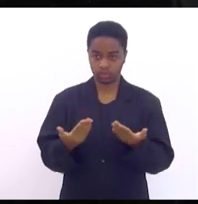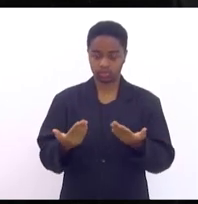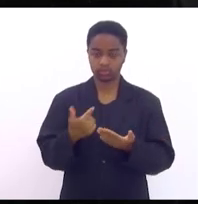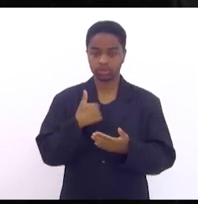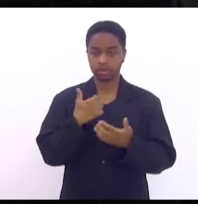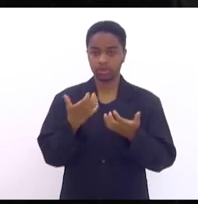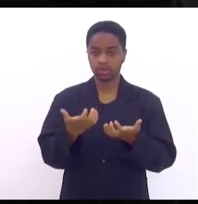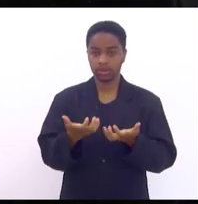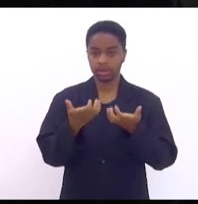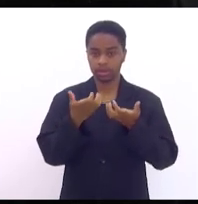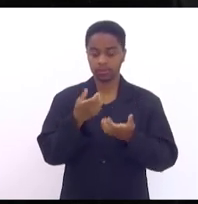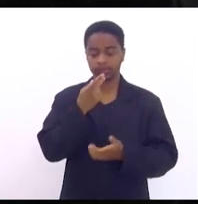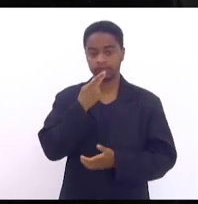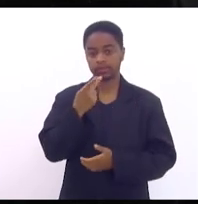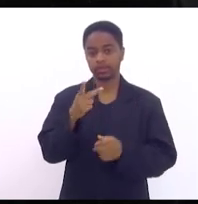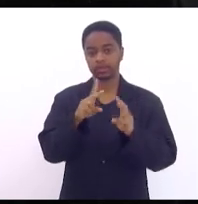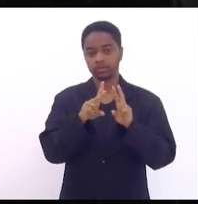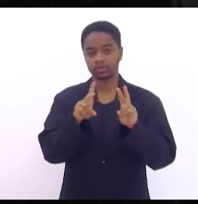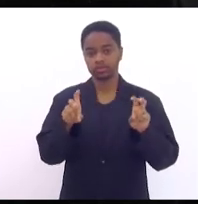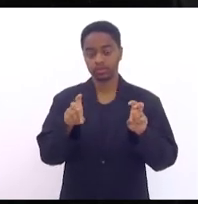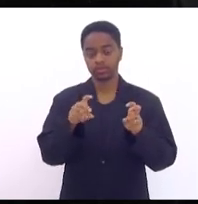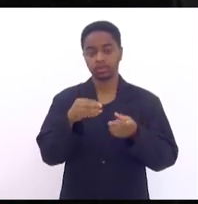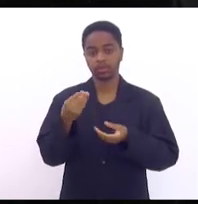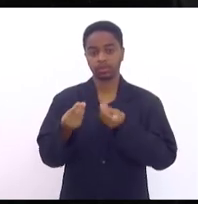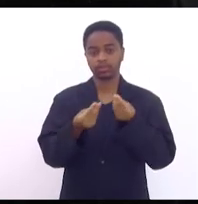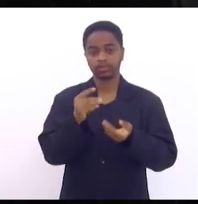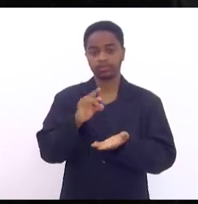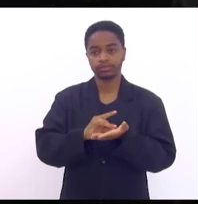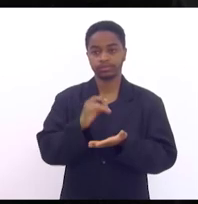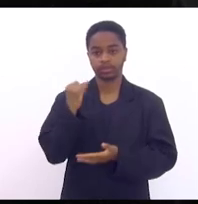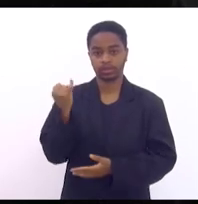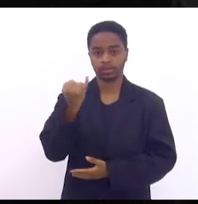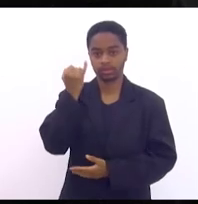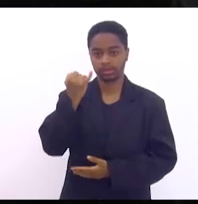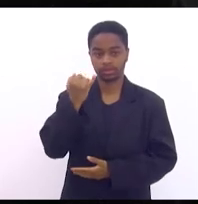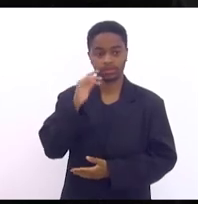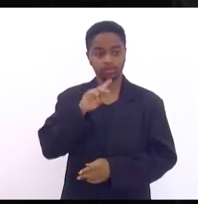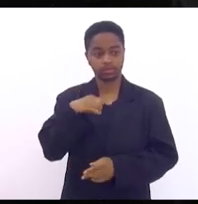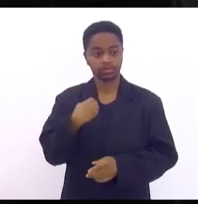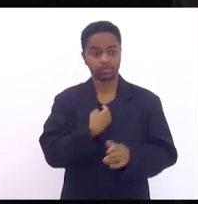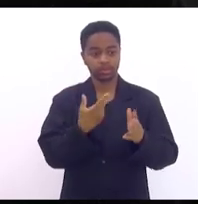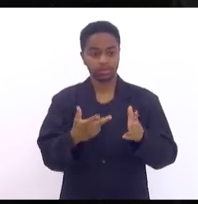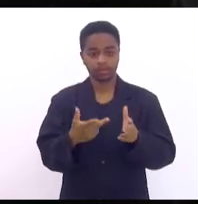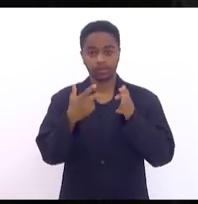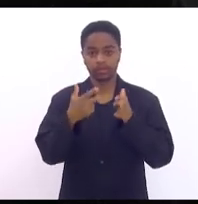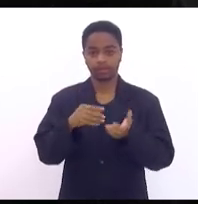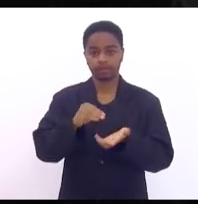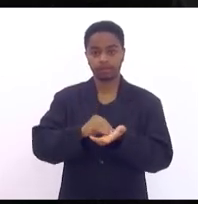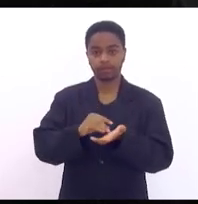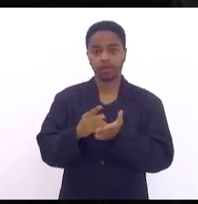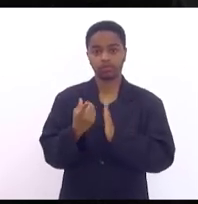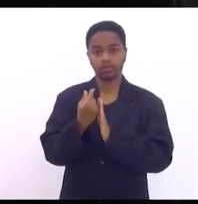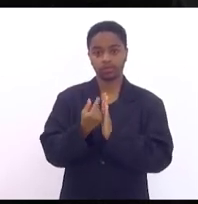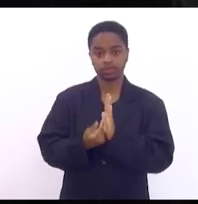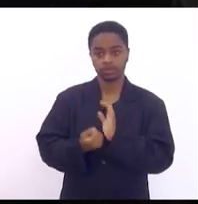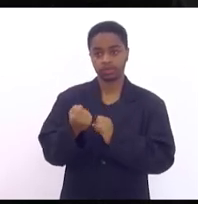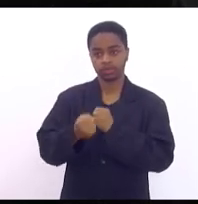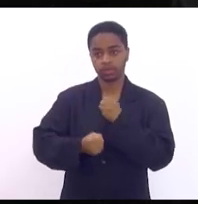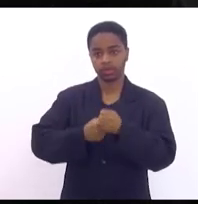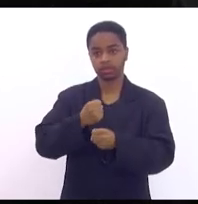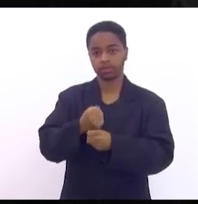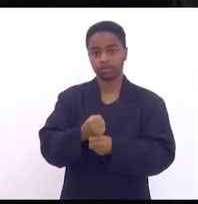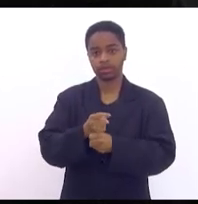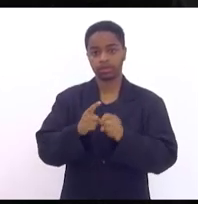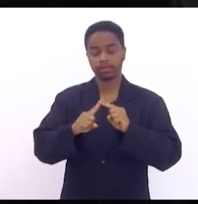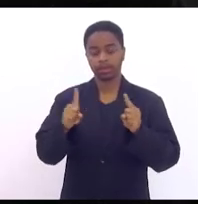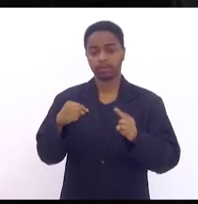quero falar sobre o quanto que é importante, num cenário de déficit orçamentário que teremos para o próximo ano,